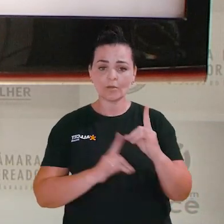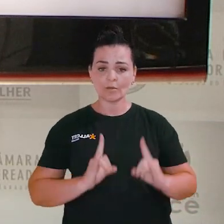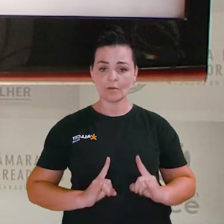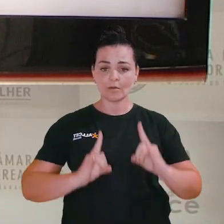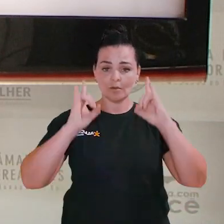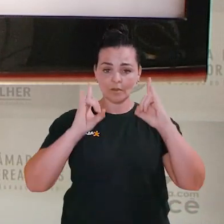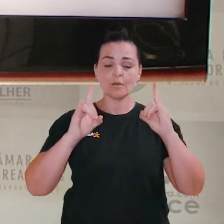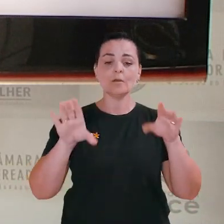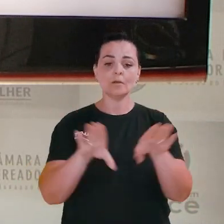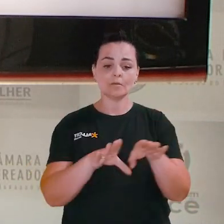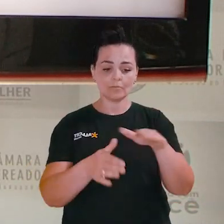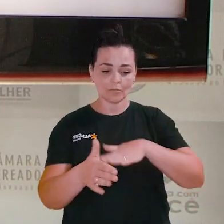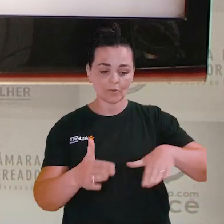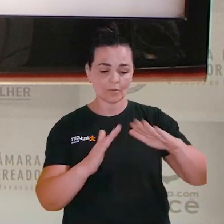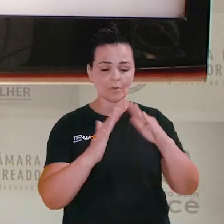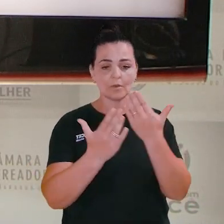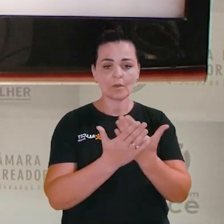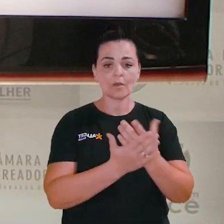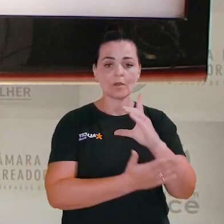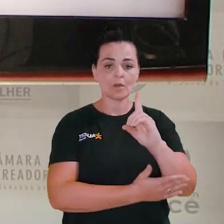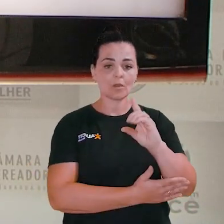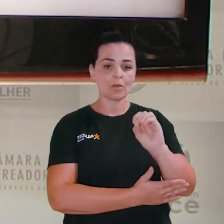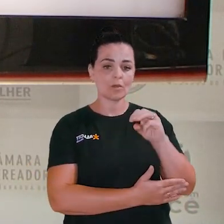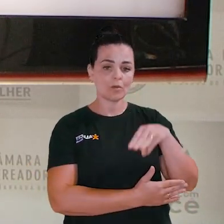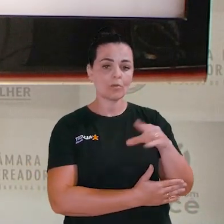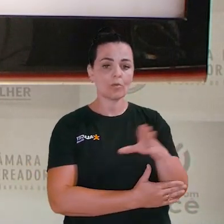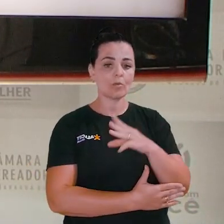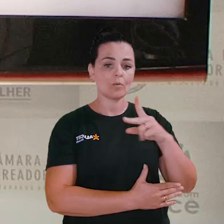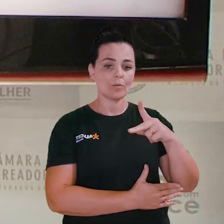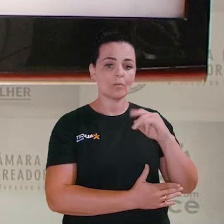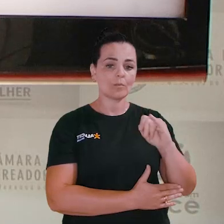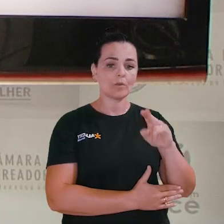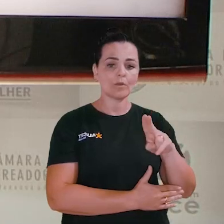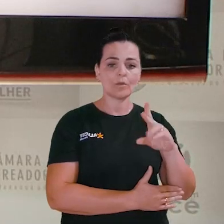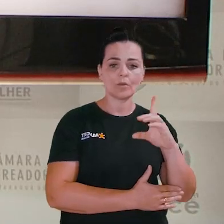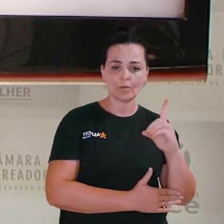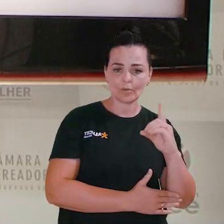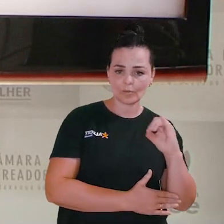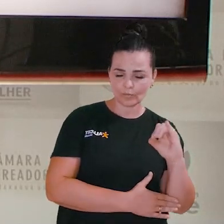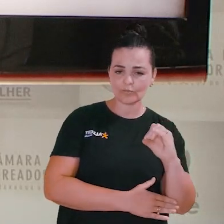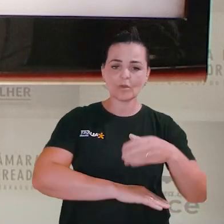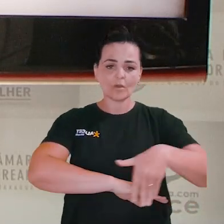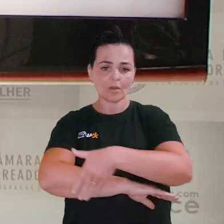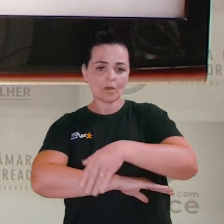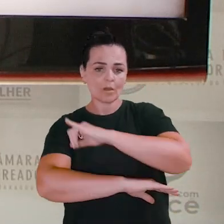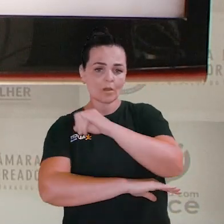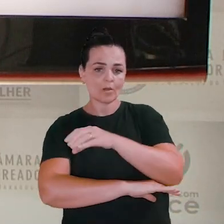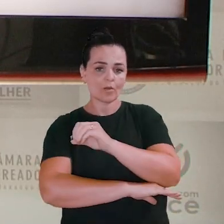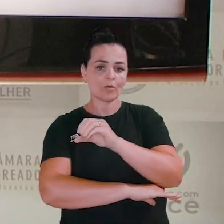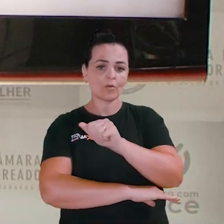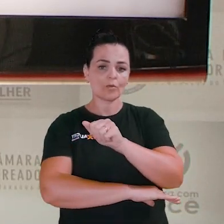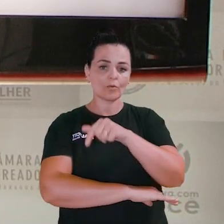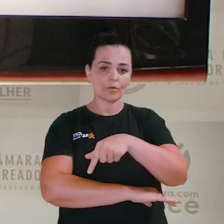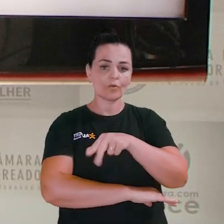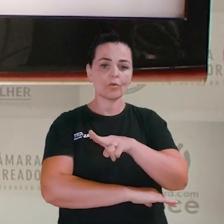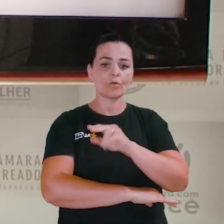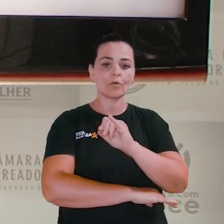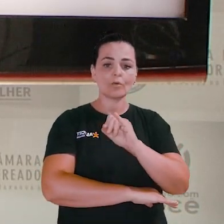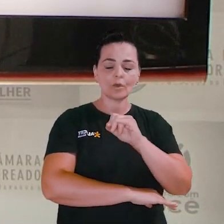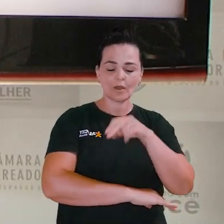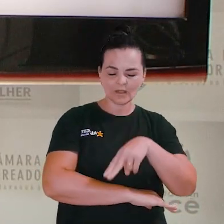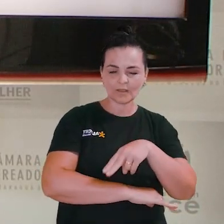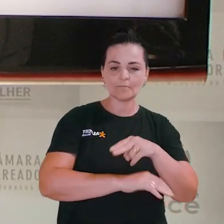revitalização do prédio e do pátio da Escola Municipal Dom pil de Freitas localizada na Estrada Joaquim